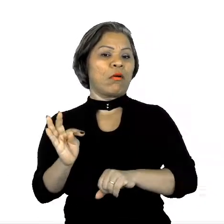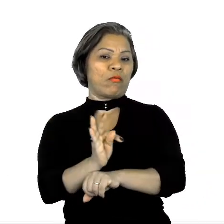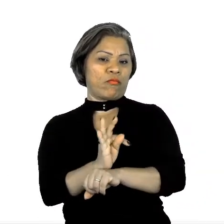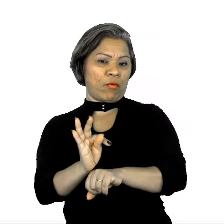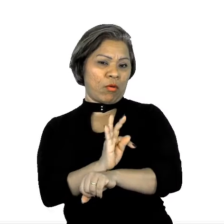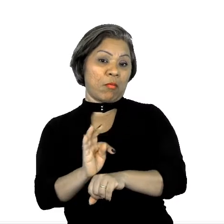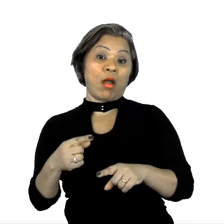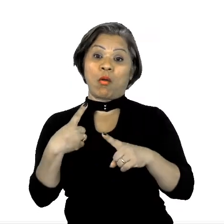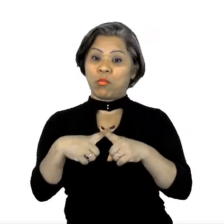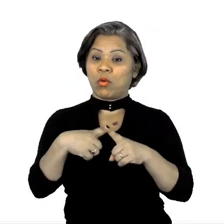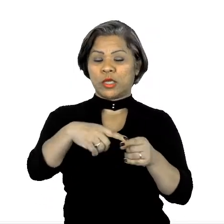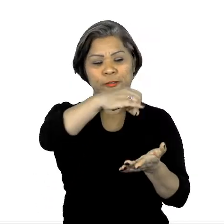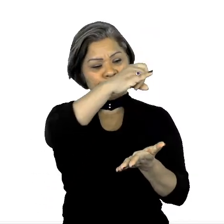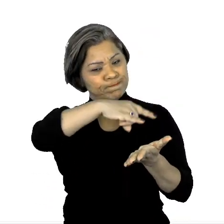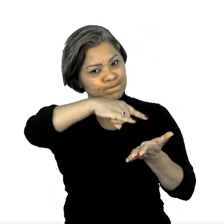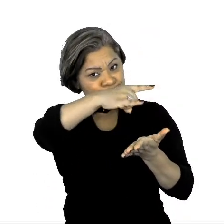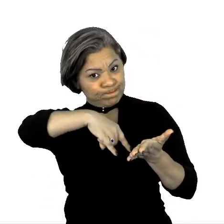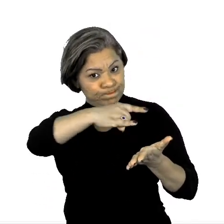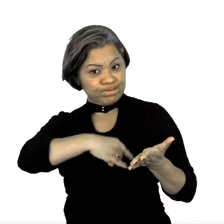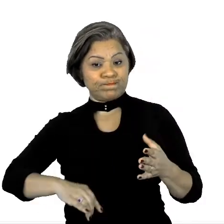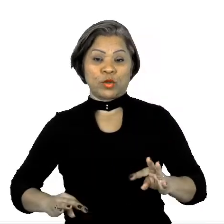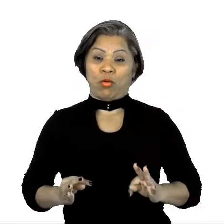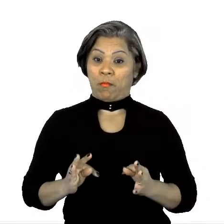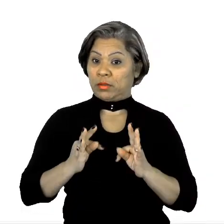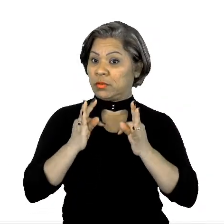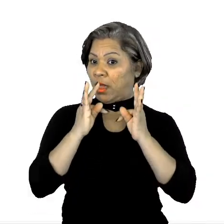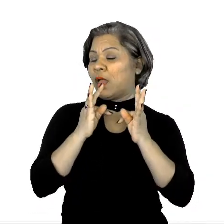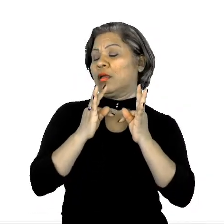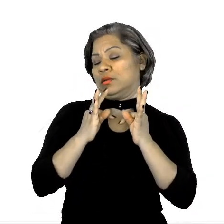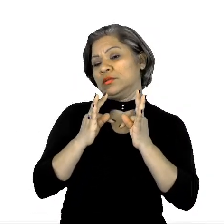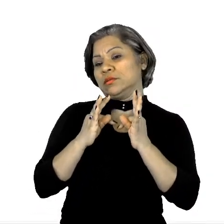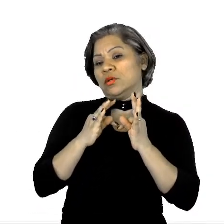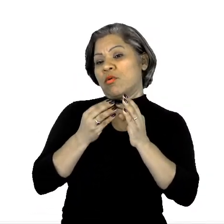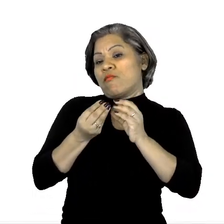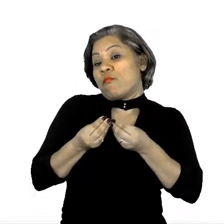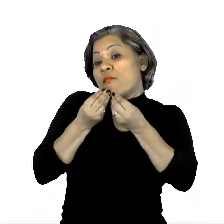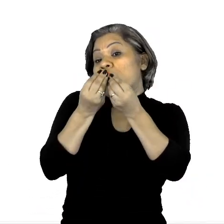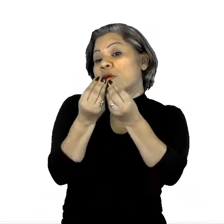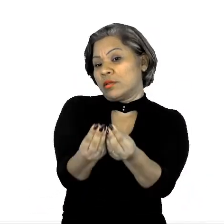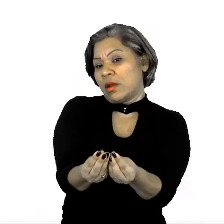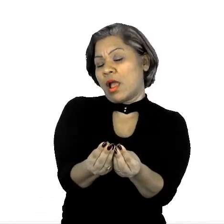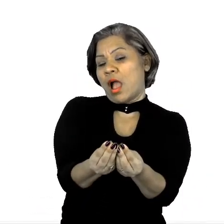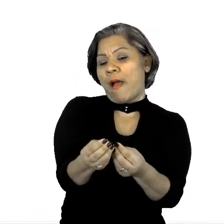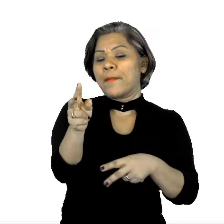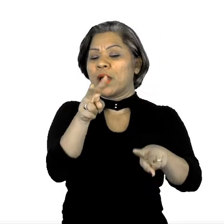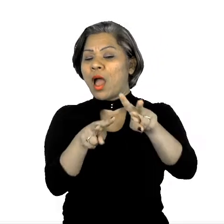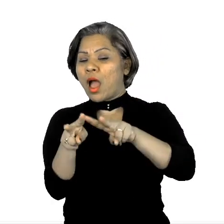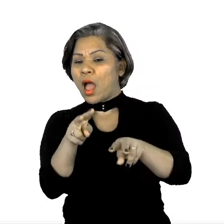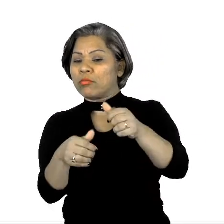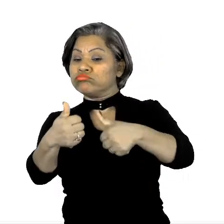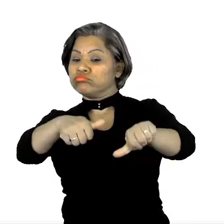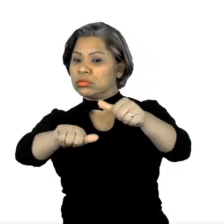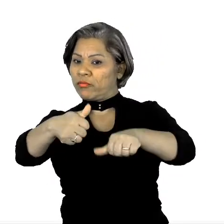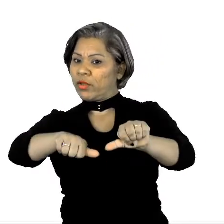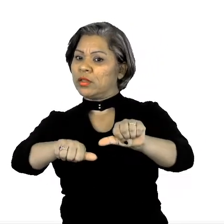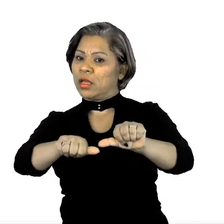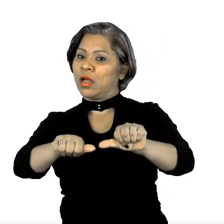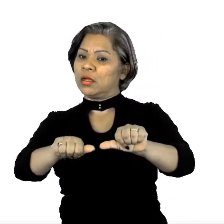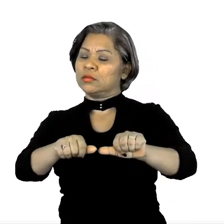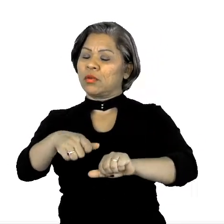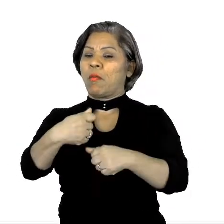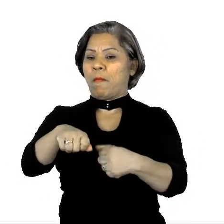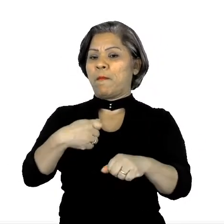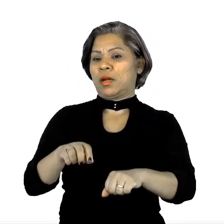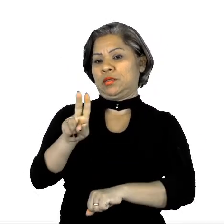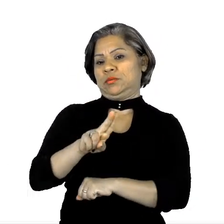de documento técnico que você vai ter que entregar para ser avaliado. Então, você deve usar uma linguagem formal, uma